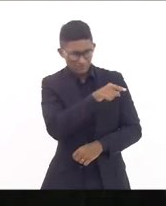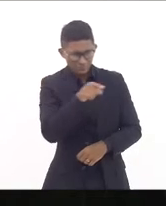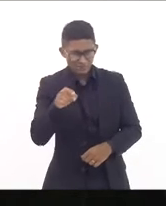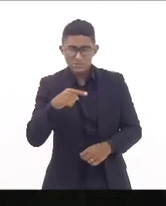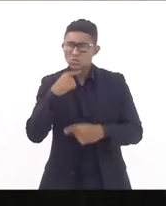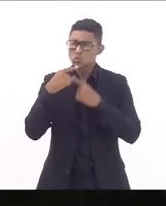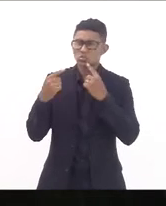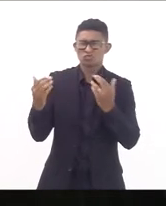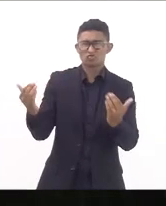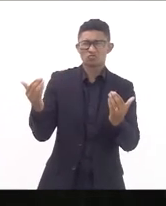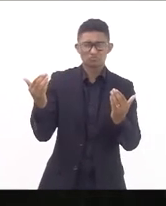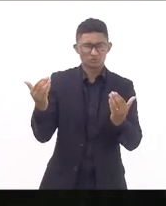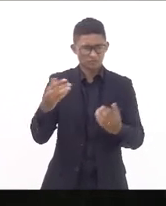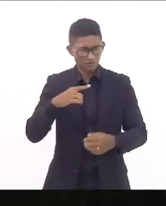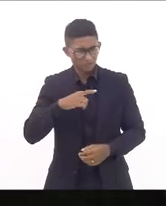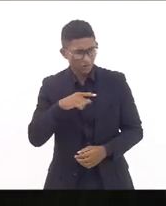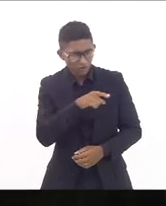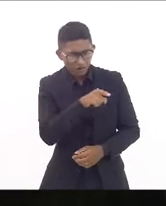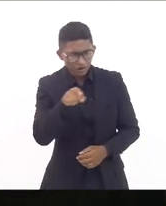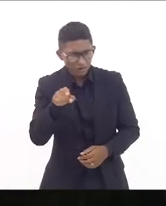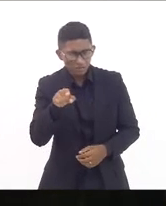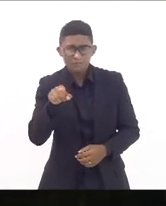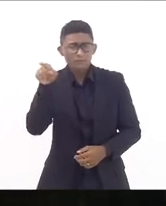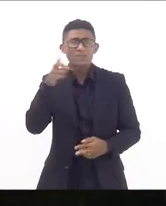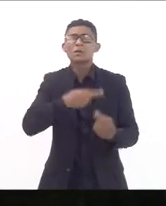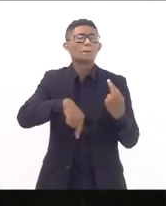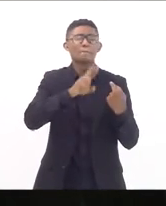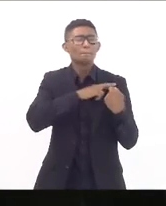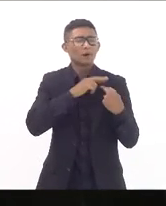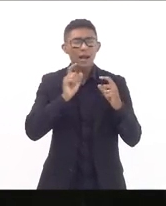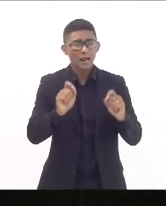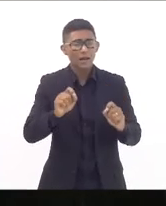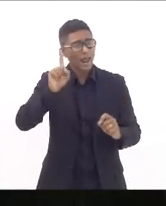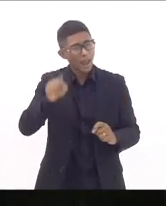alguém responsável por isso tudo, é o Putin.